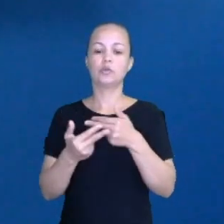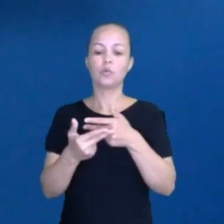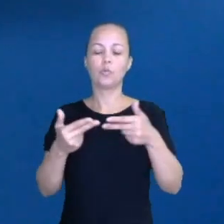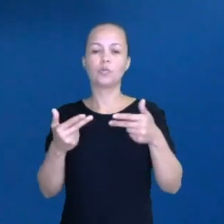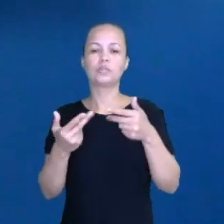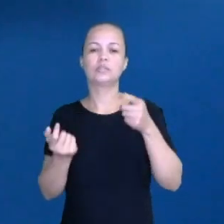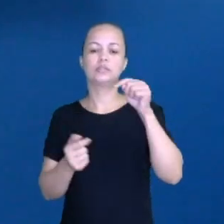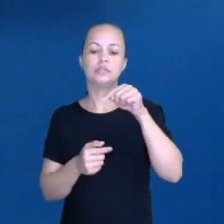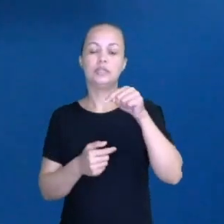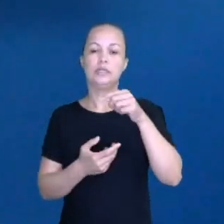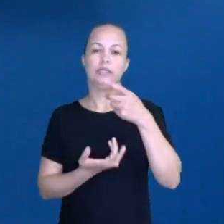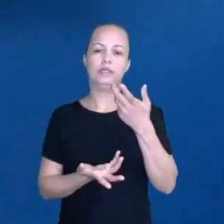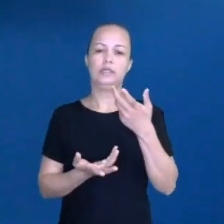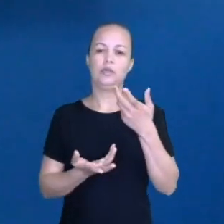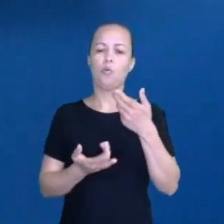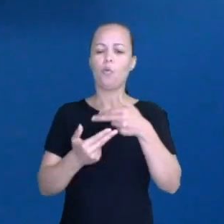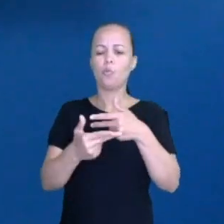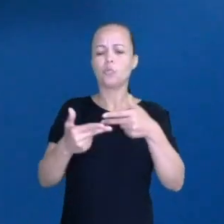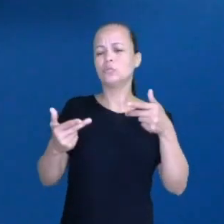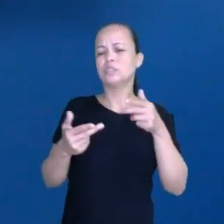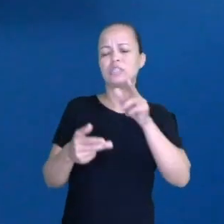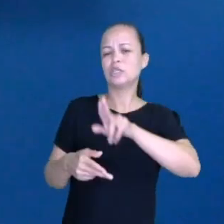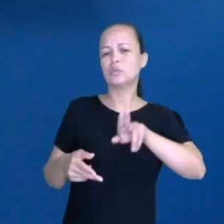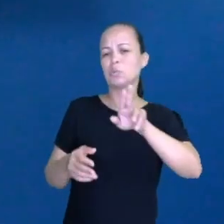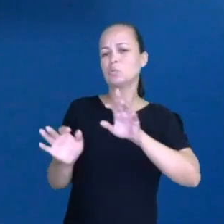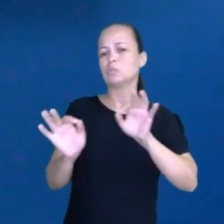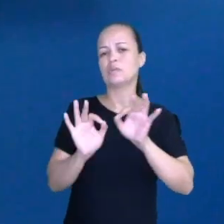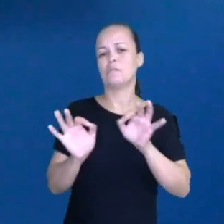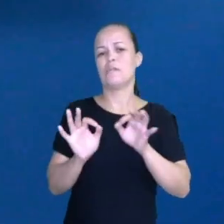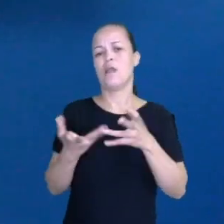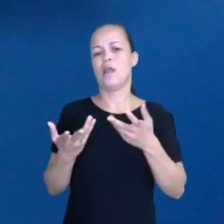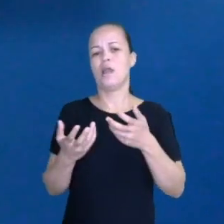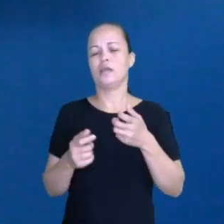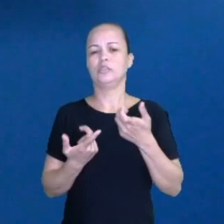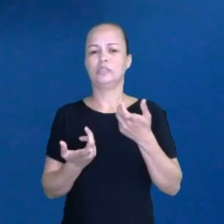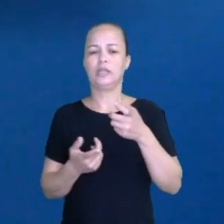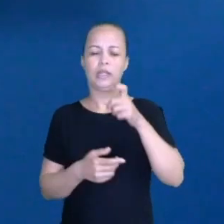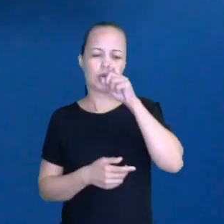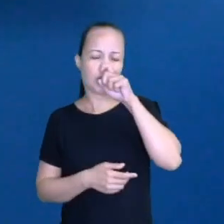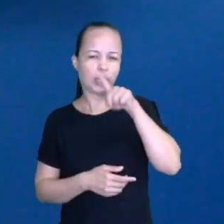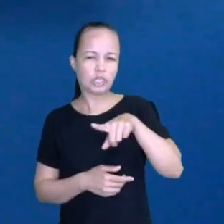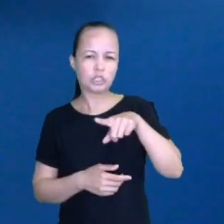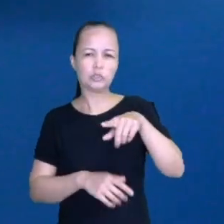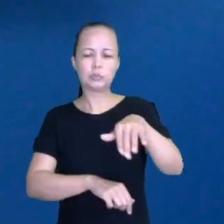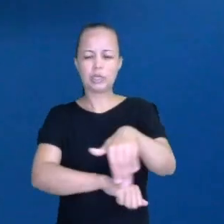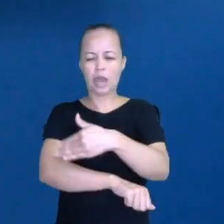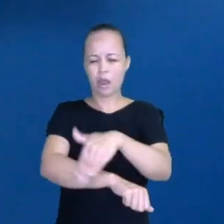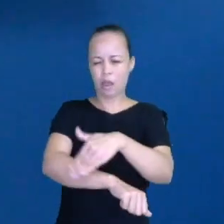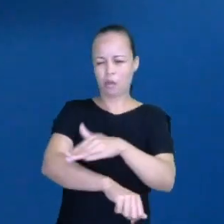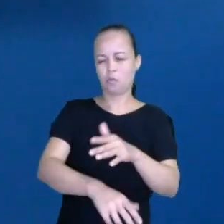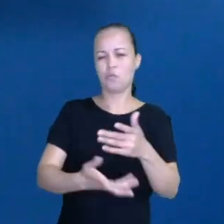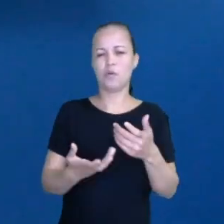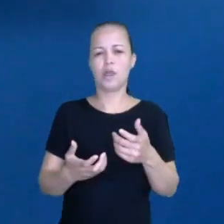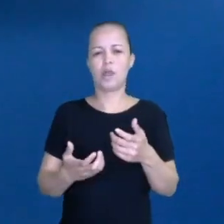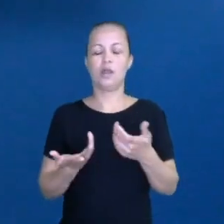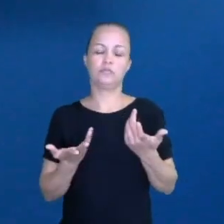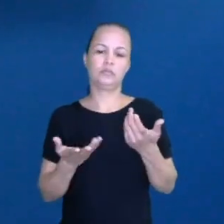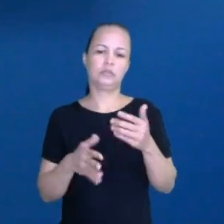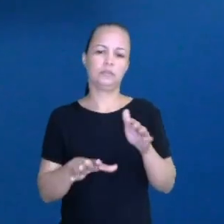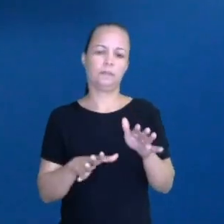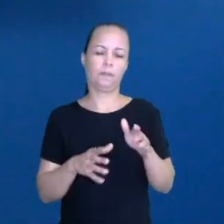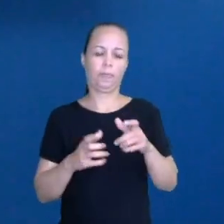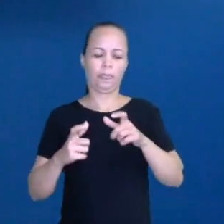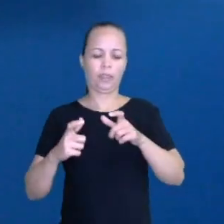de materiais que a gente não utiliza mais, pelo acúmulo de lixo. Às vezes tem lixo na rua, às vezes você mora num lugar que tem um